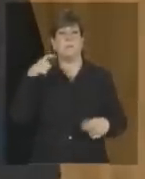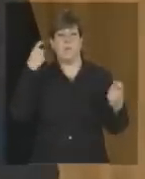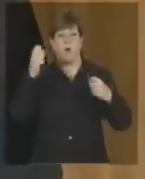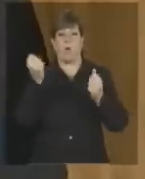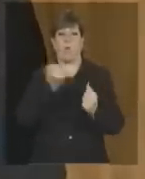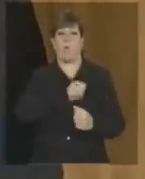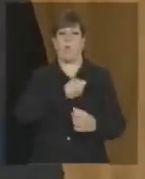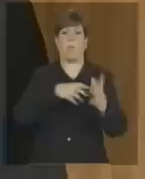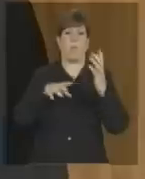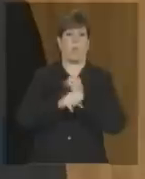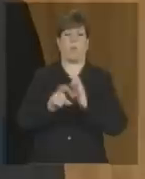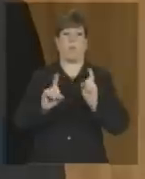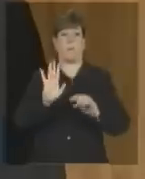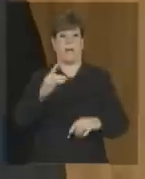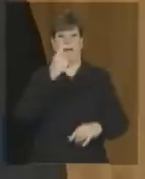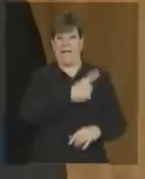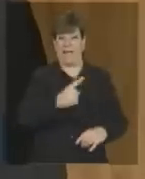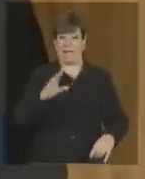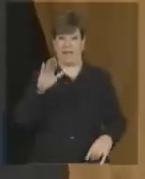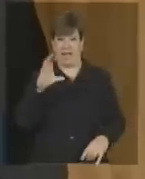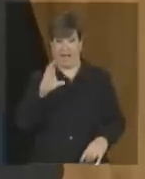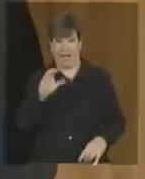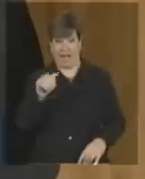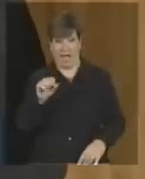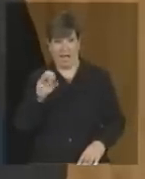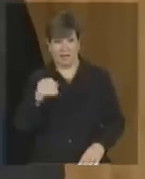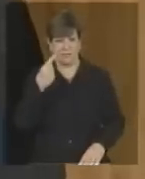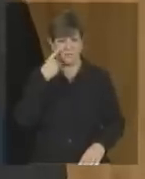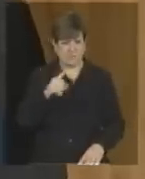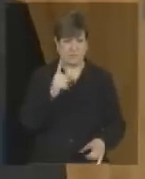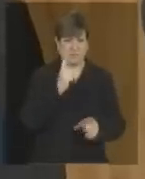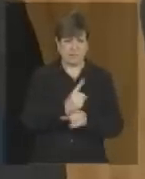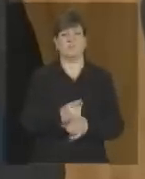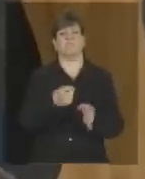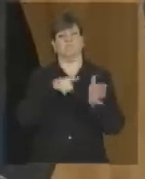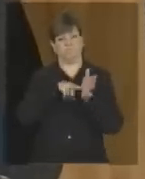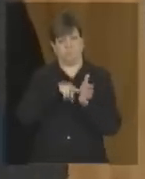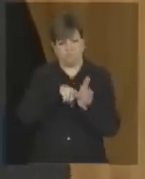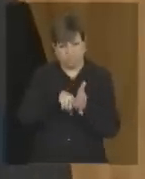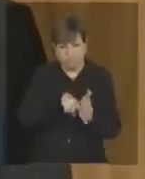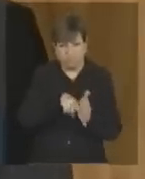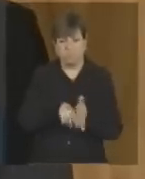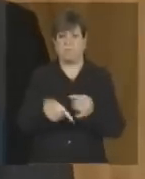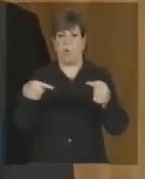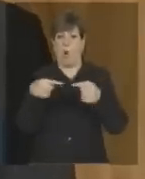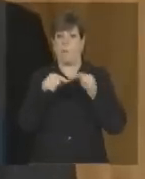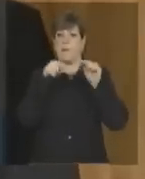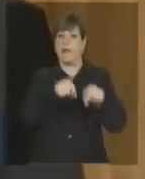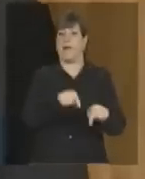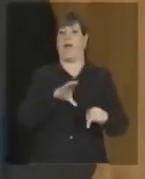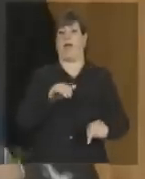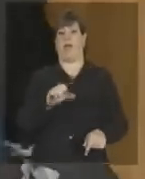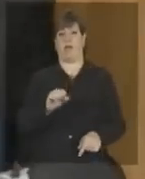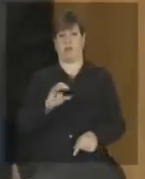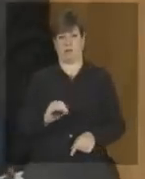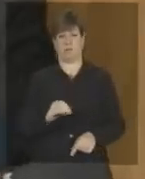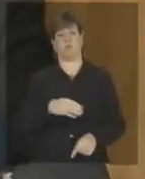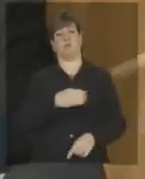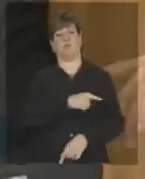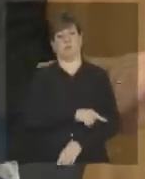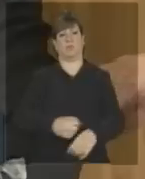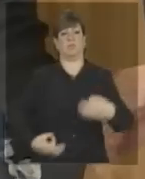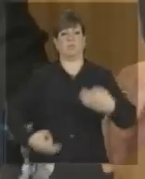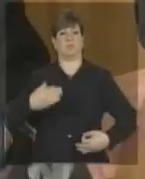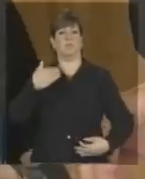que é importante é que cada caso detectado seja investigado devidamente e que a justiça seja